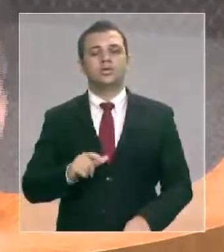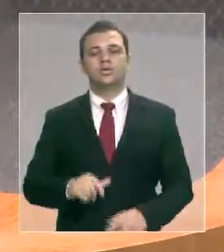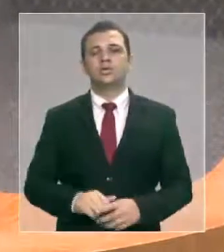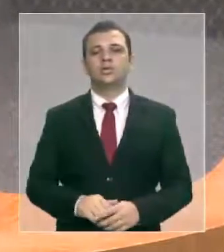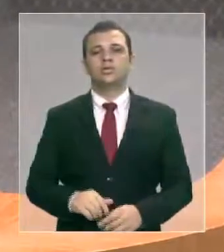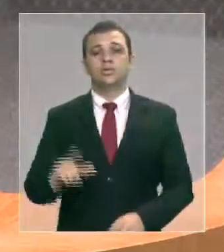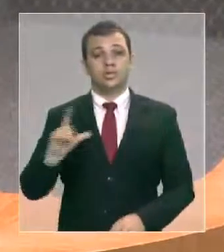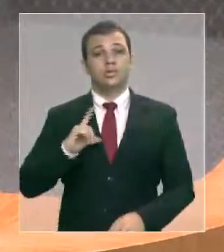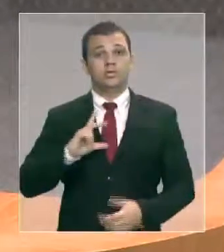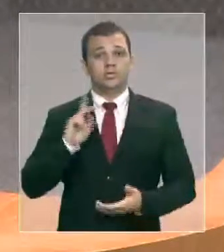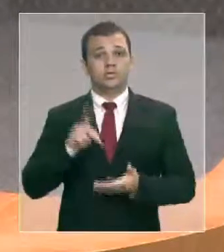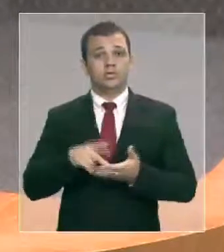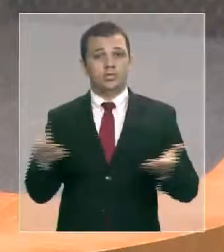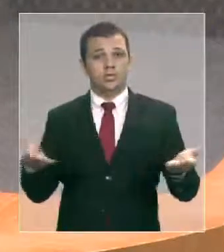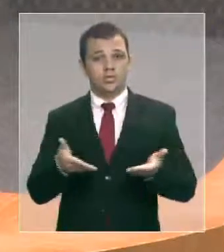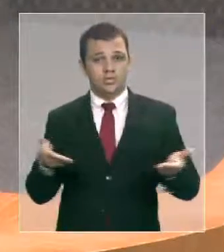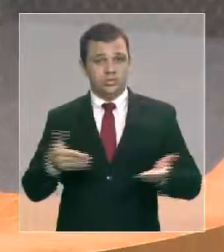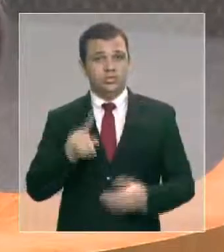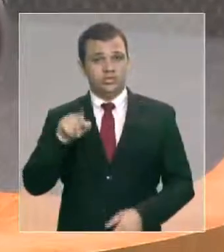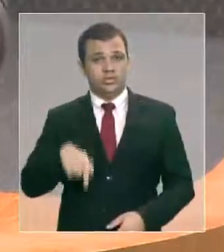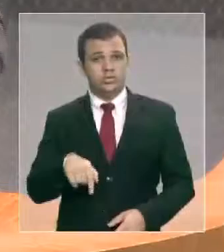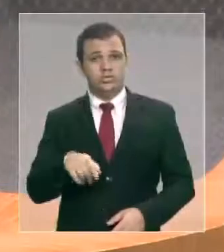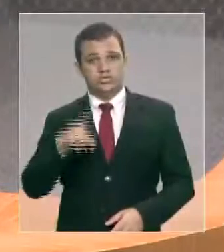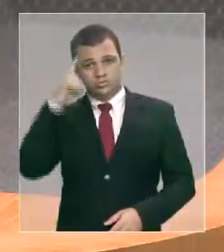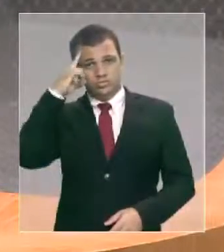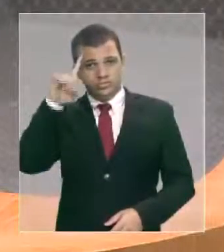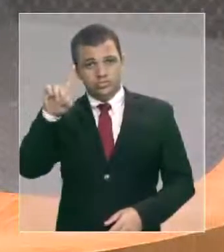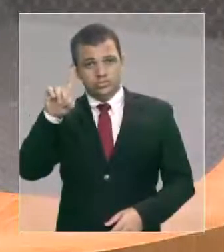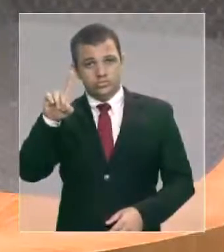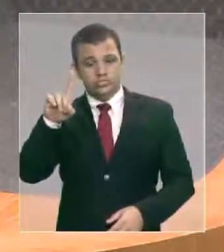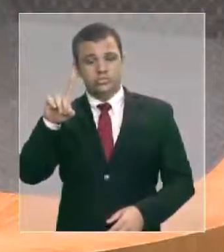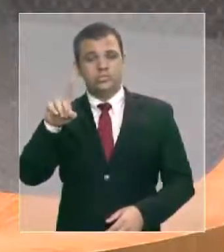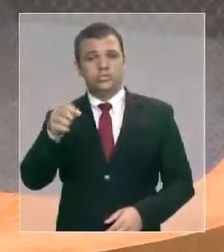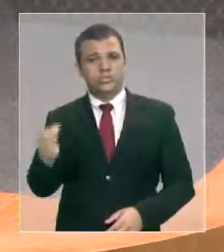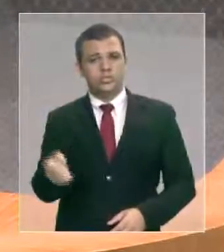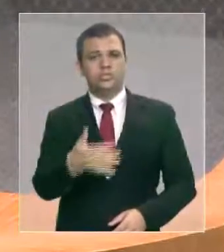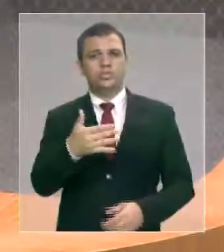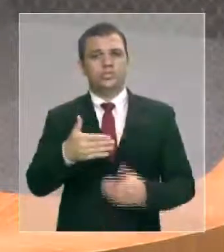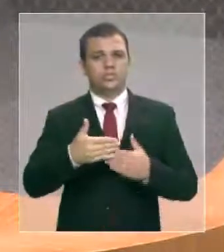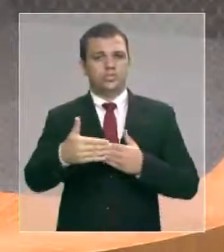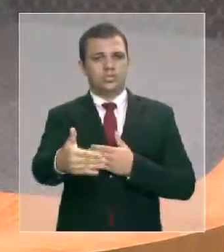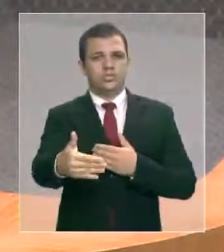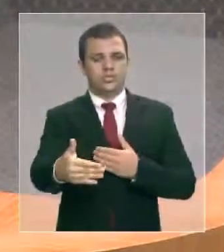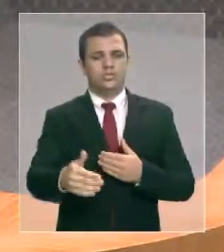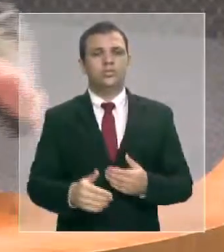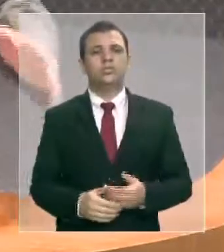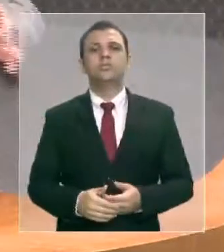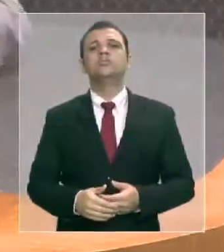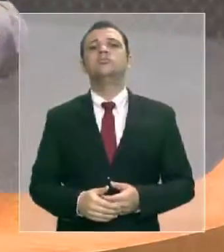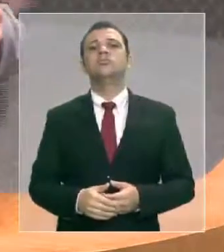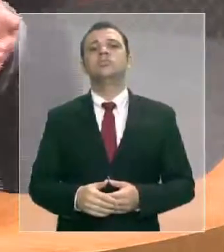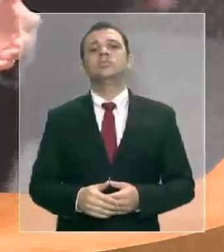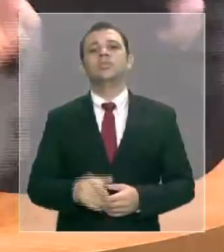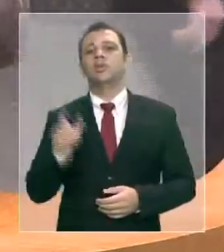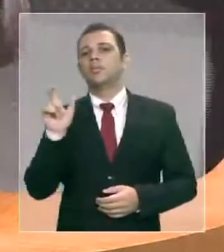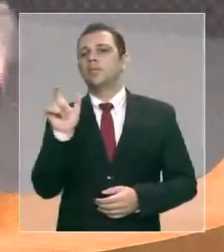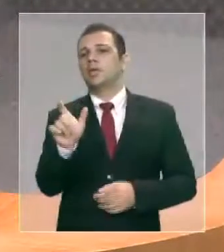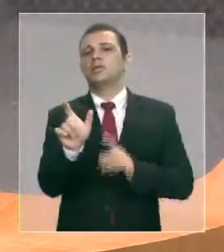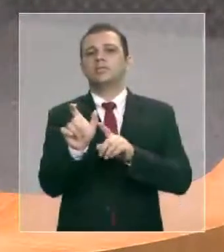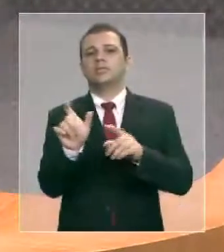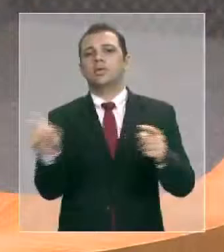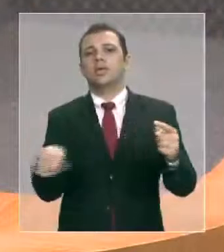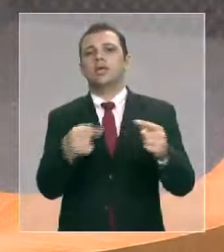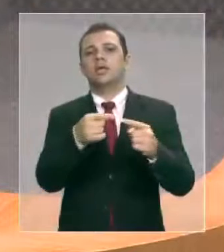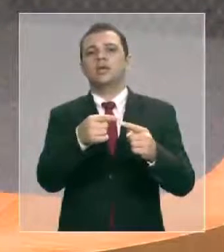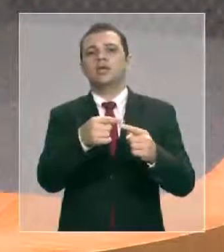é, certamente hoje, na pós-modernidade, o termo que deve ser aquele que deve incorporar o